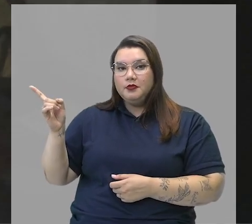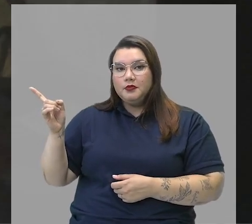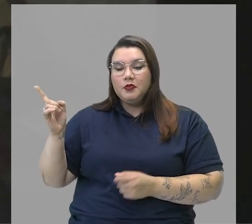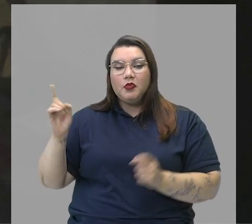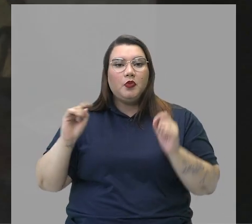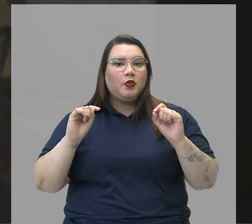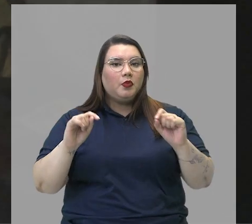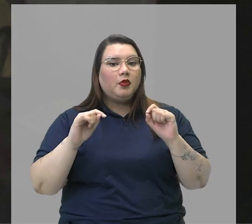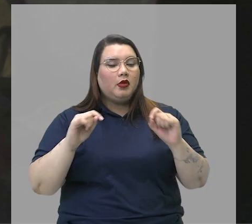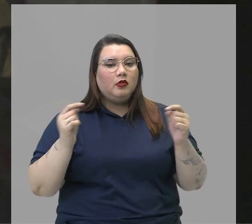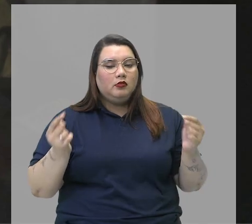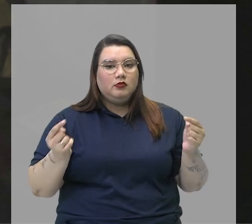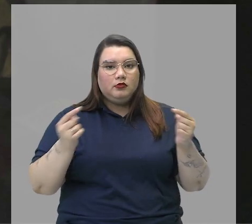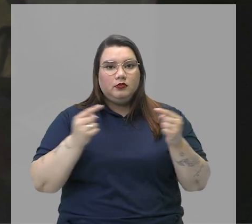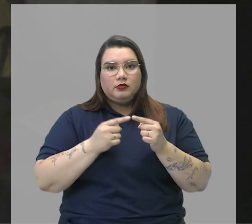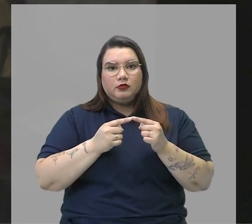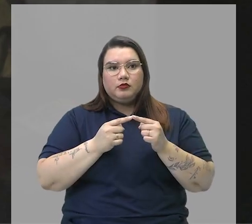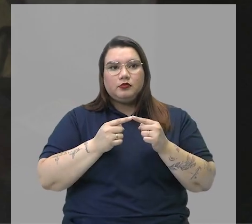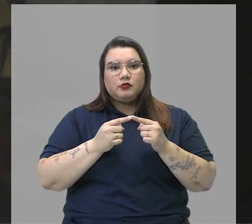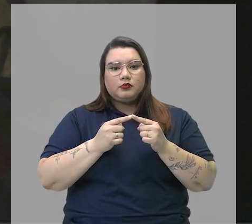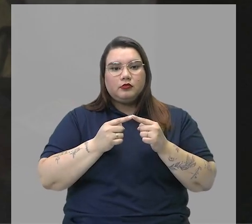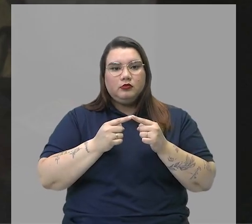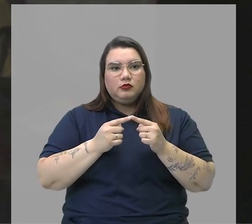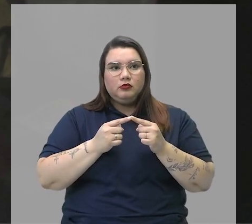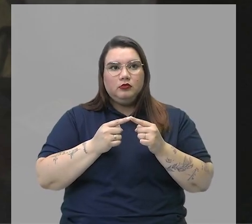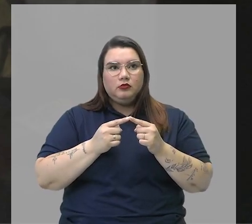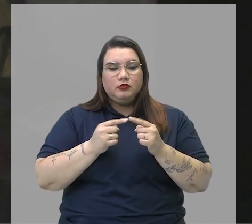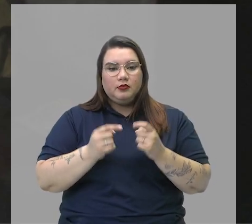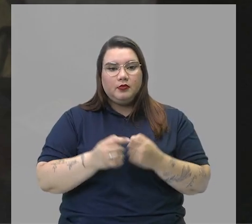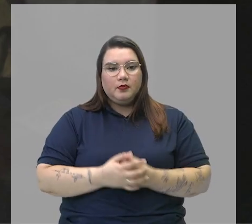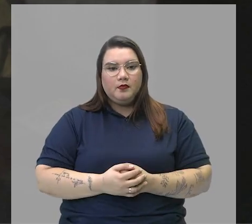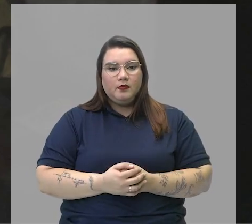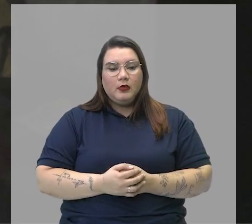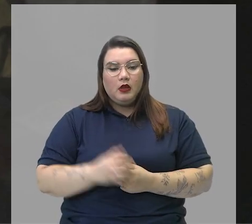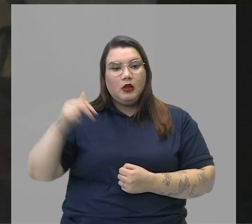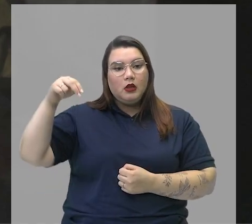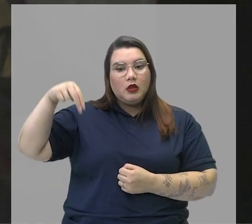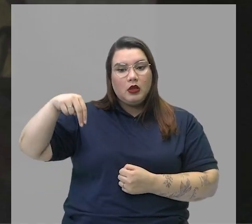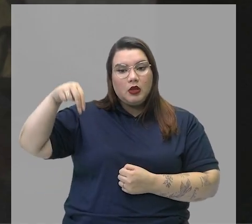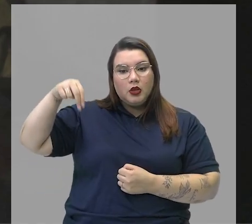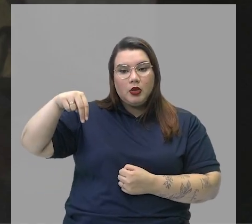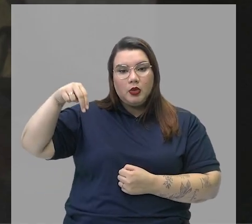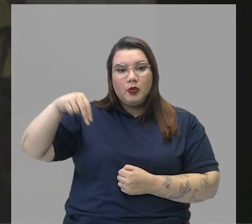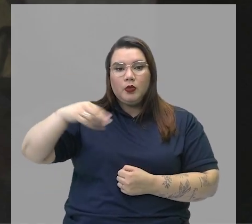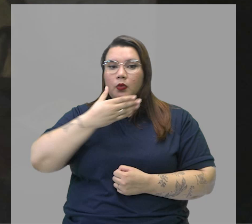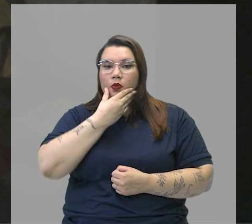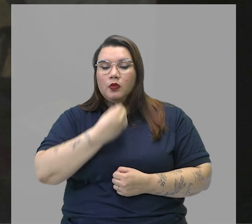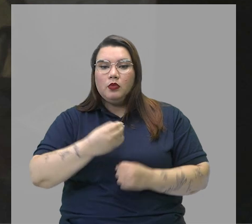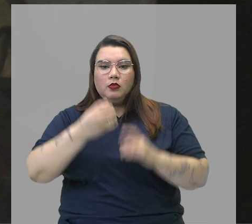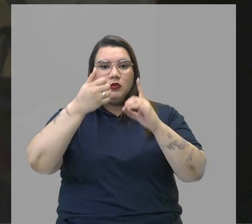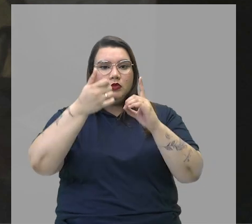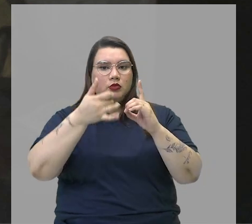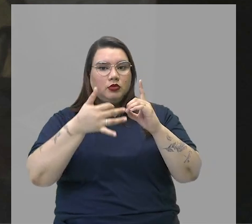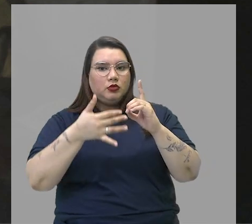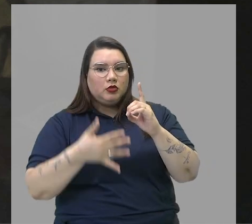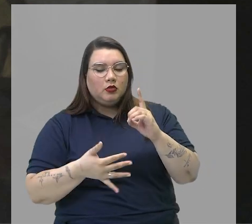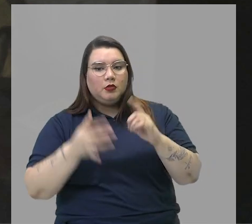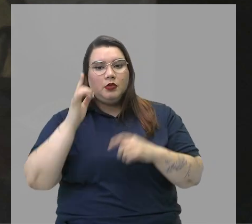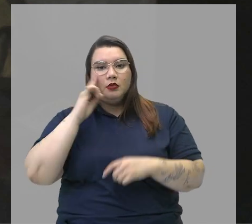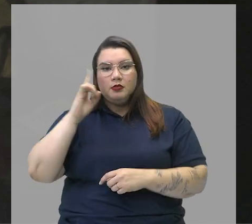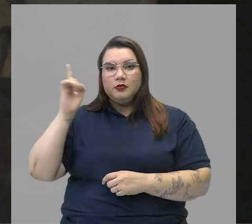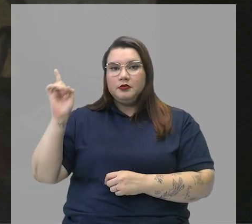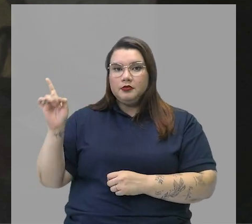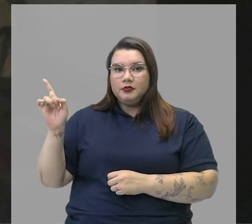quem? Nesse caso aí, você lembra, ó, quando ele diz que Isaac Newton descreveu